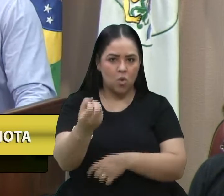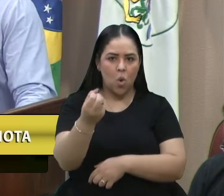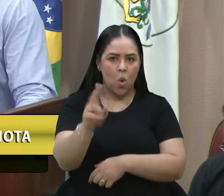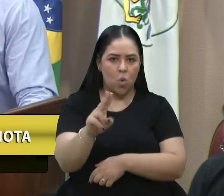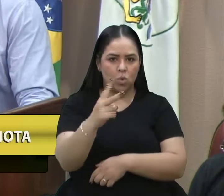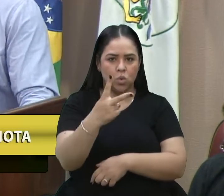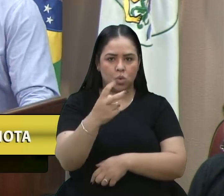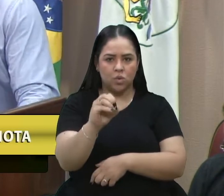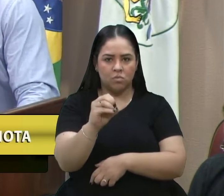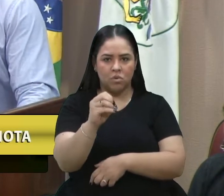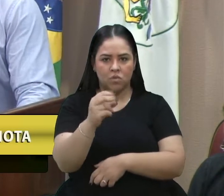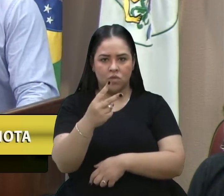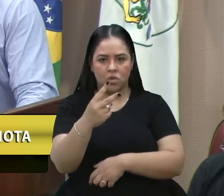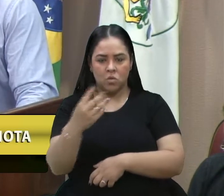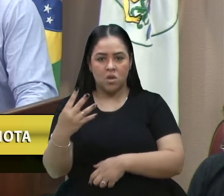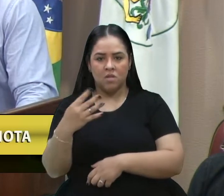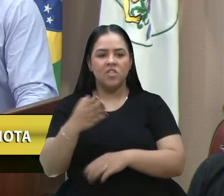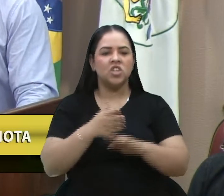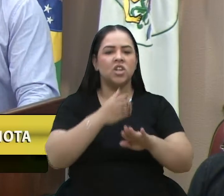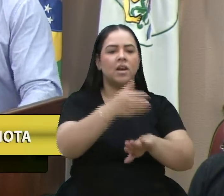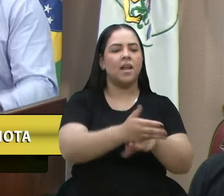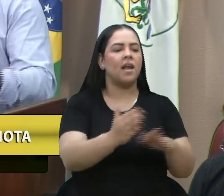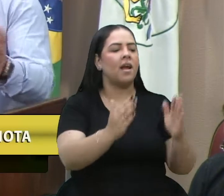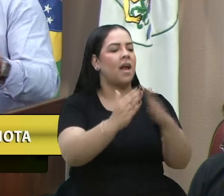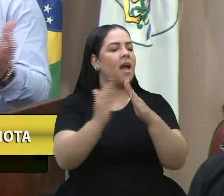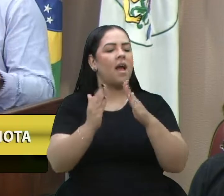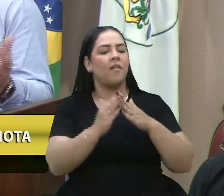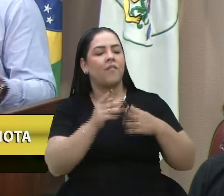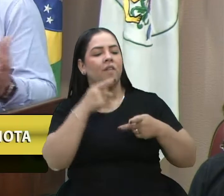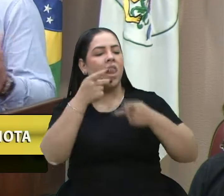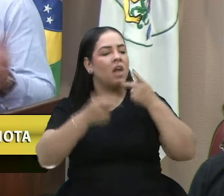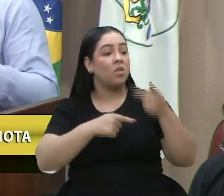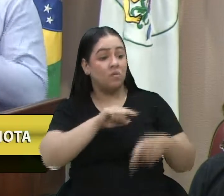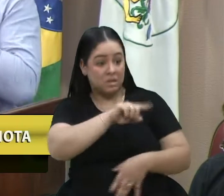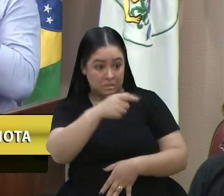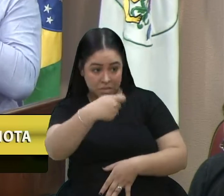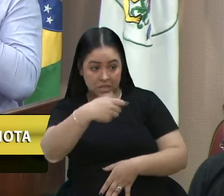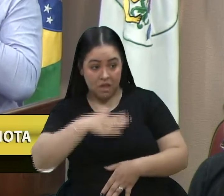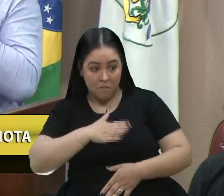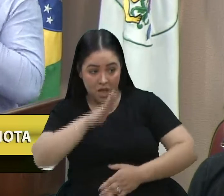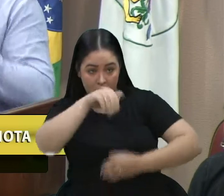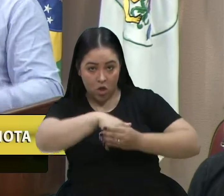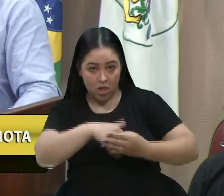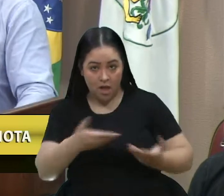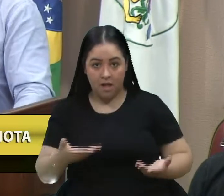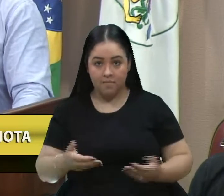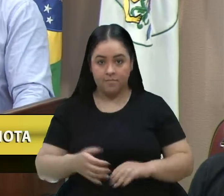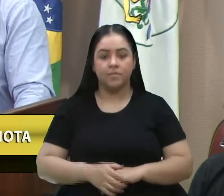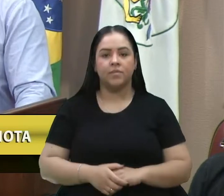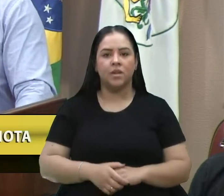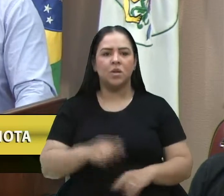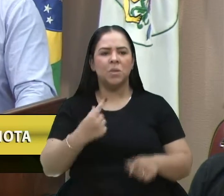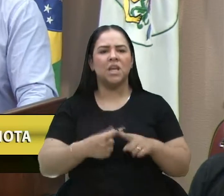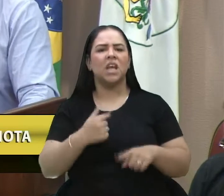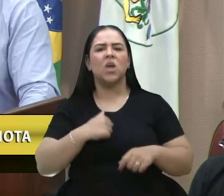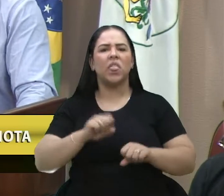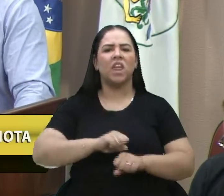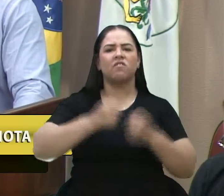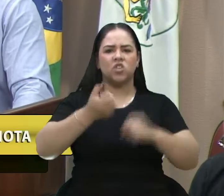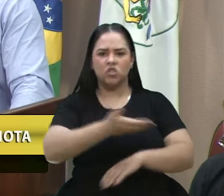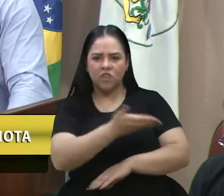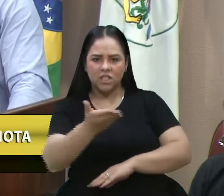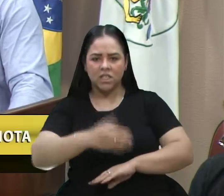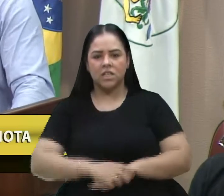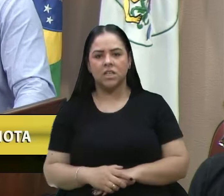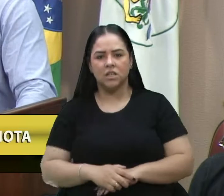2024, vão passar nas casas dizendo, vocês têm que votar em mim, porque eu defendi vocês